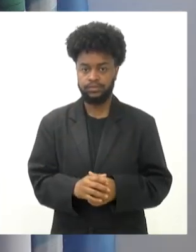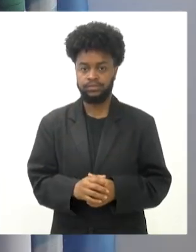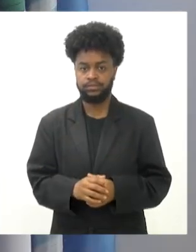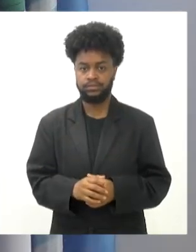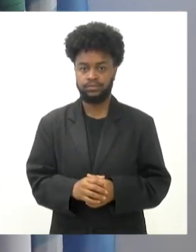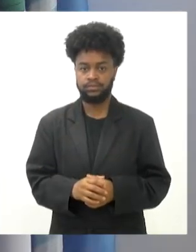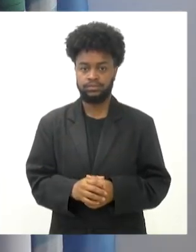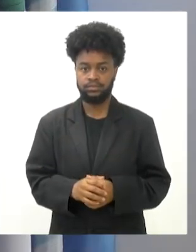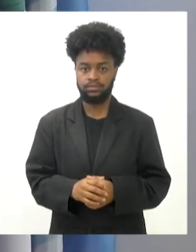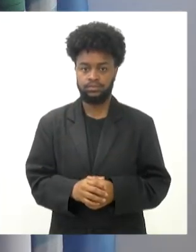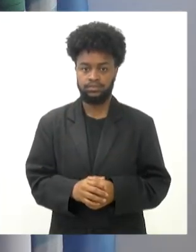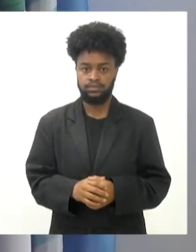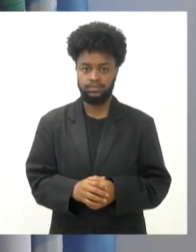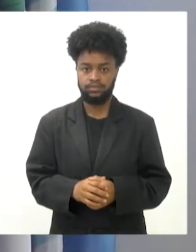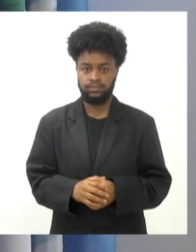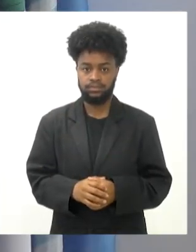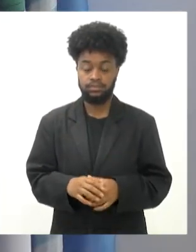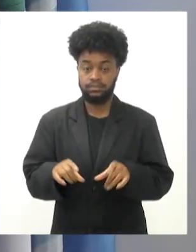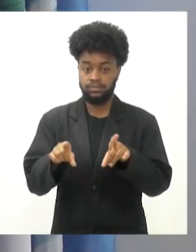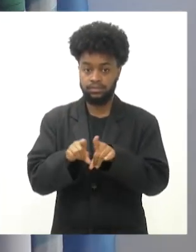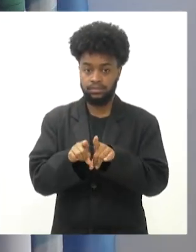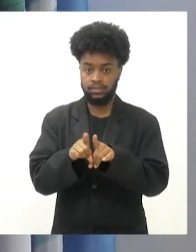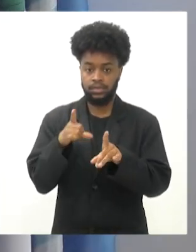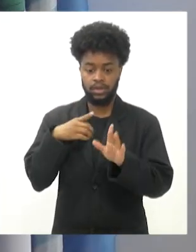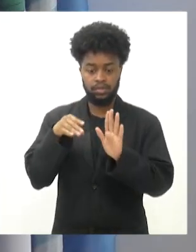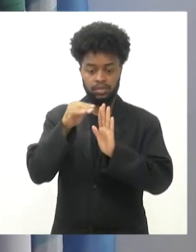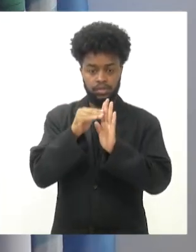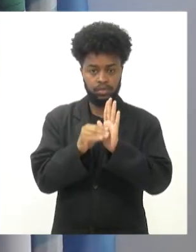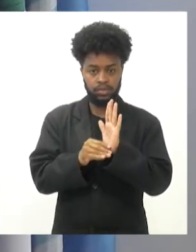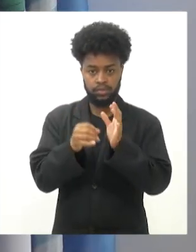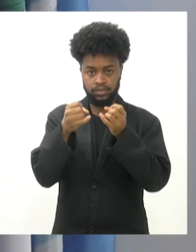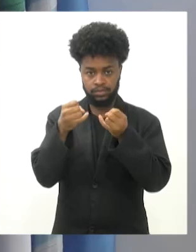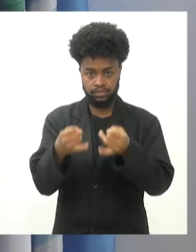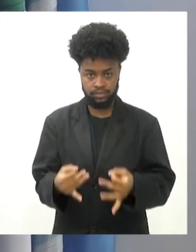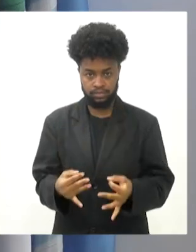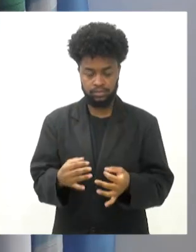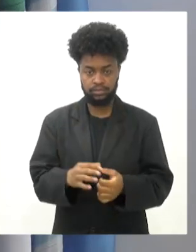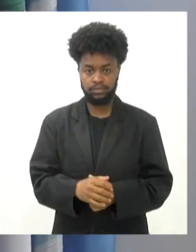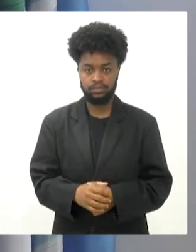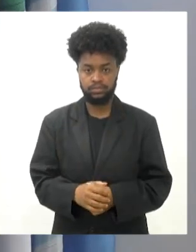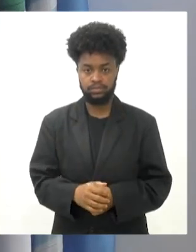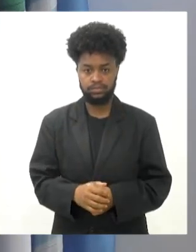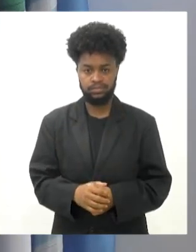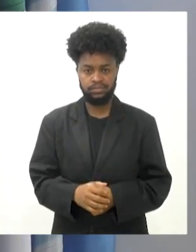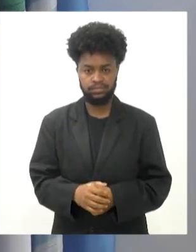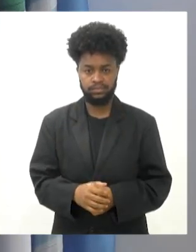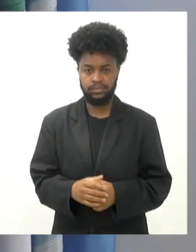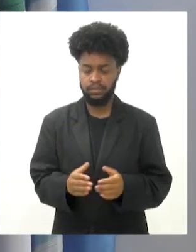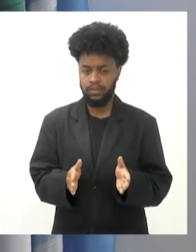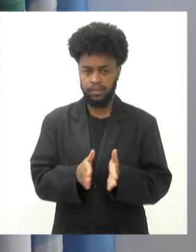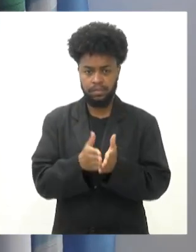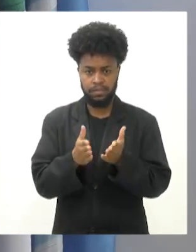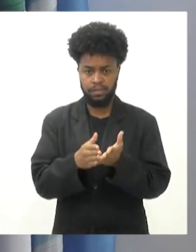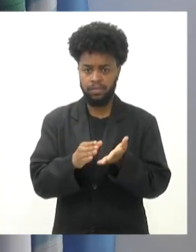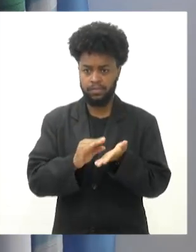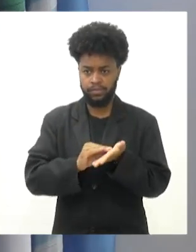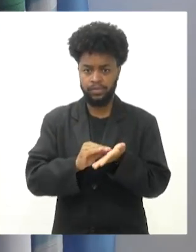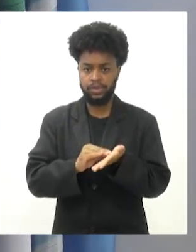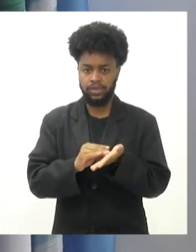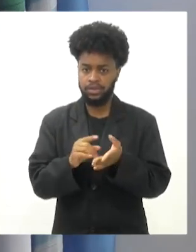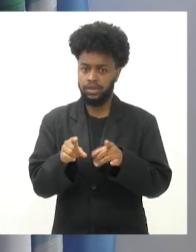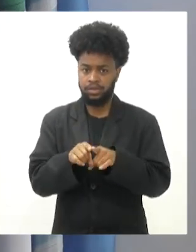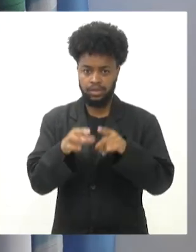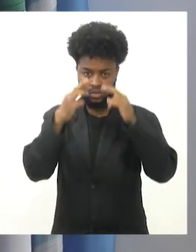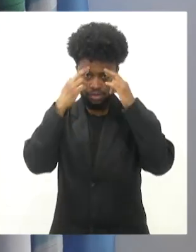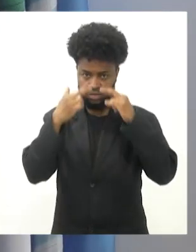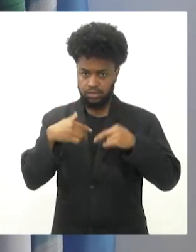inclusive uma justificativa muito pobre por parte, até desrespeitosa, eu